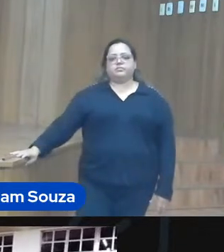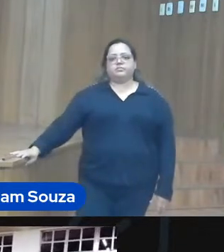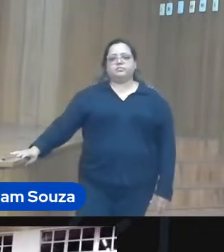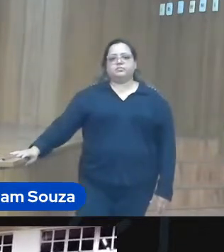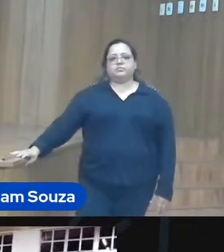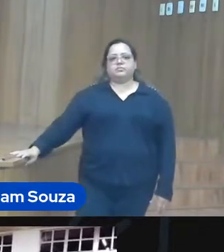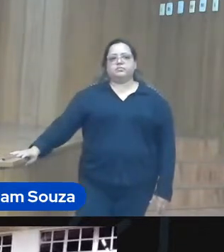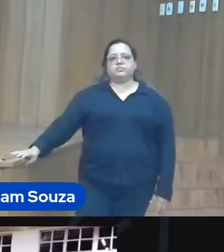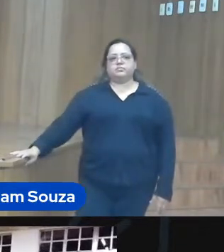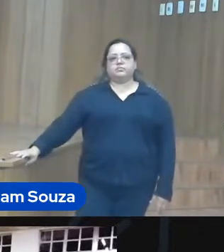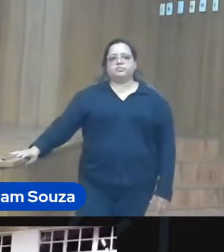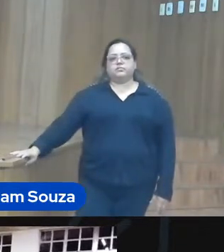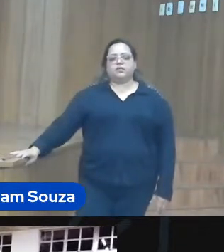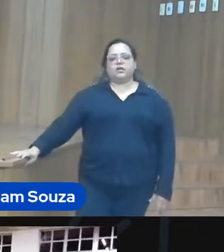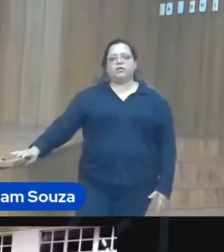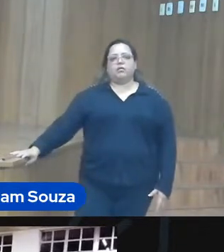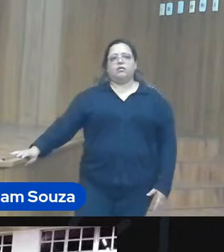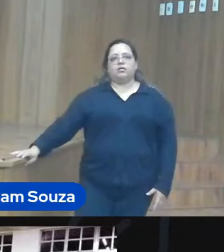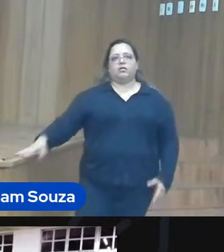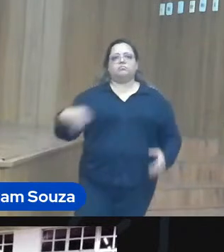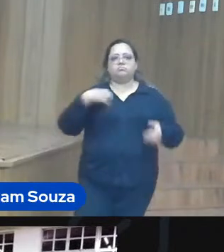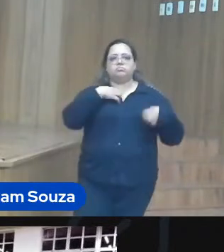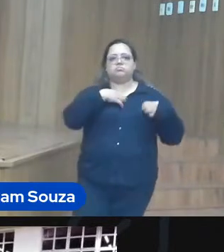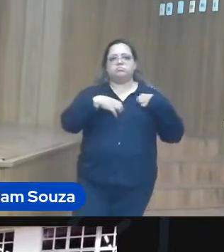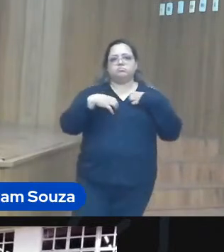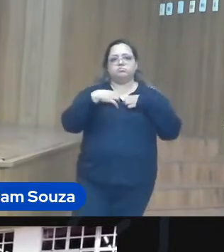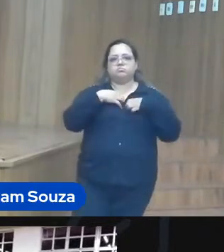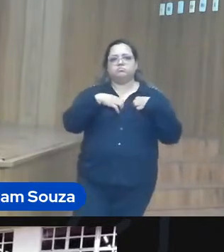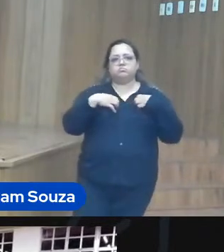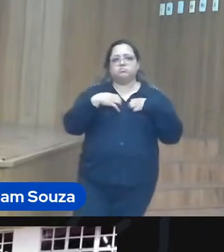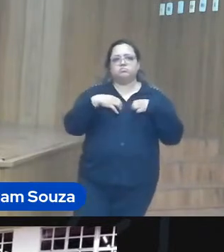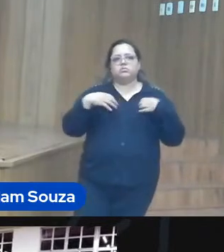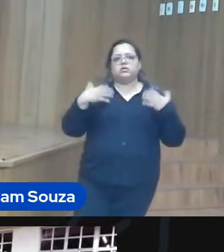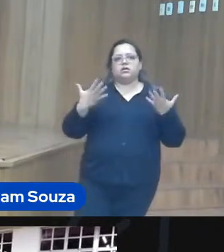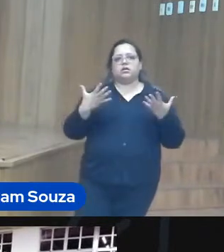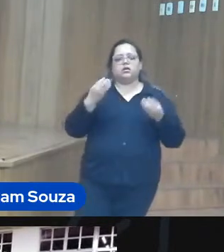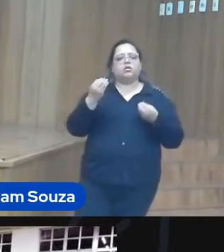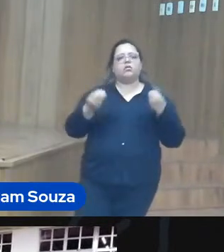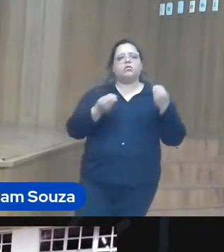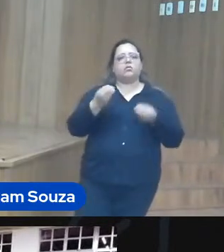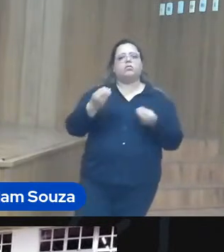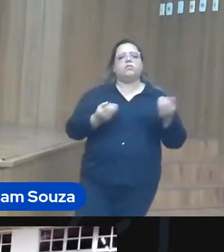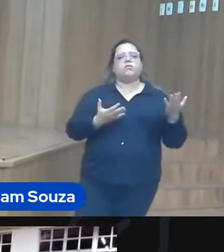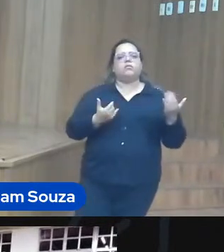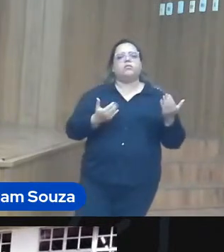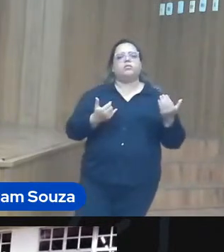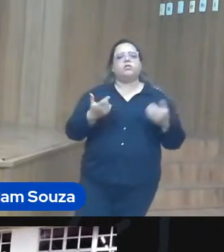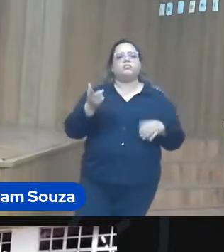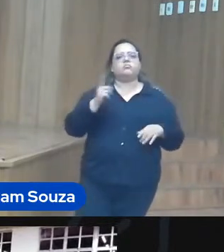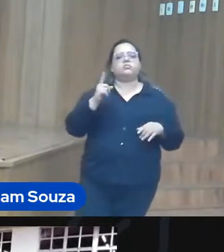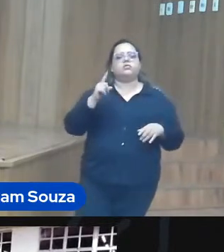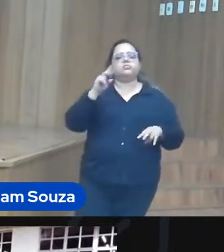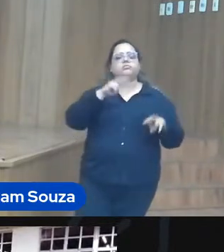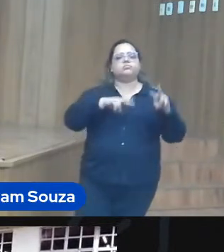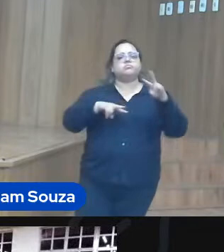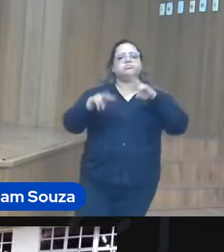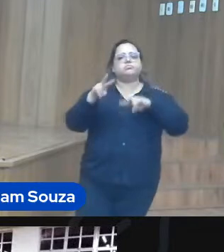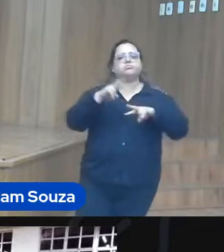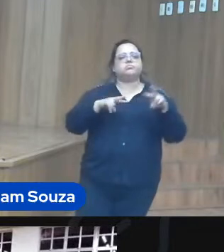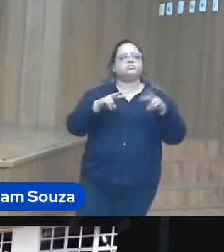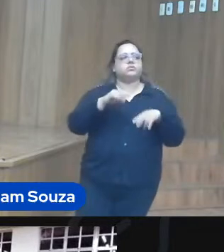eu fiquei muito comovido com isso, porque eu falei assim, como que as crianças, elas não se veem, por